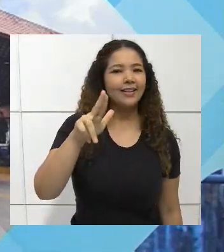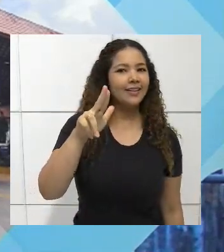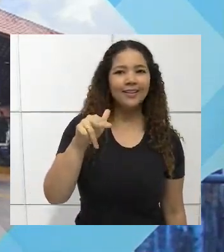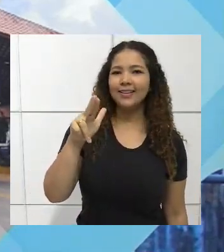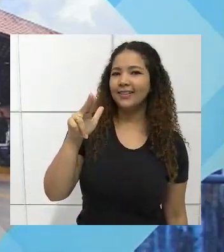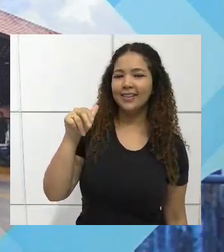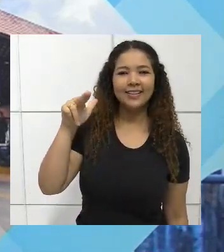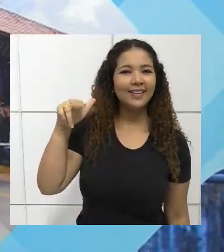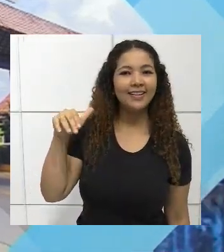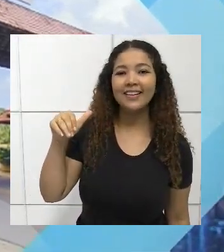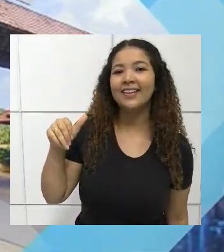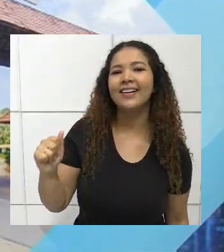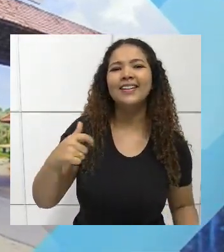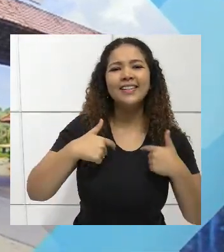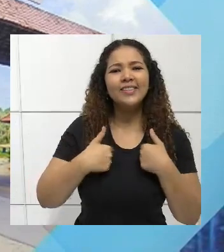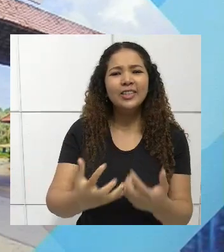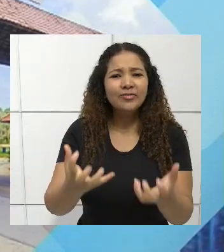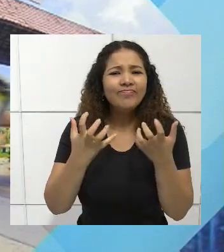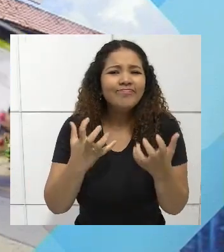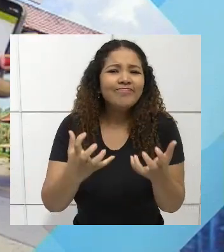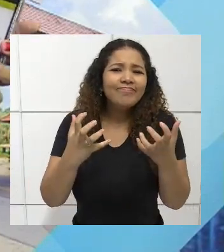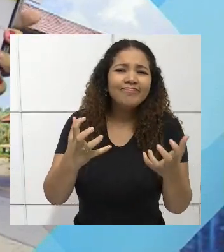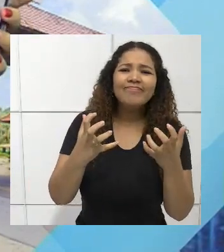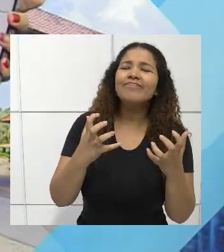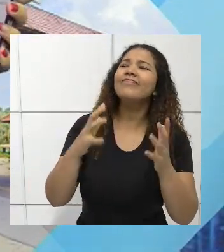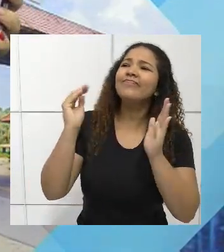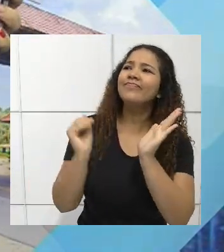a guerra. Te